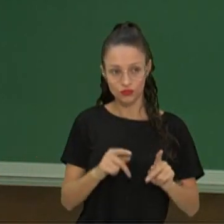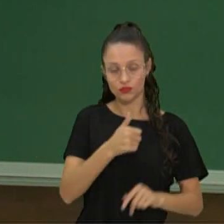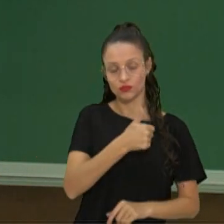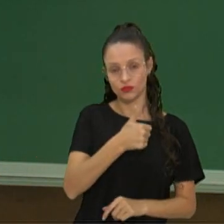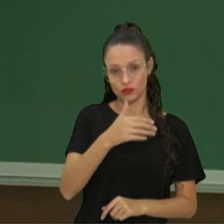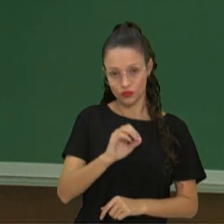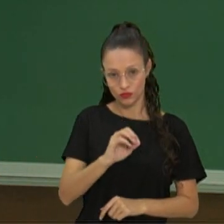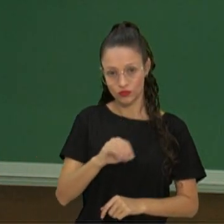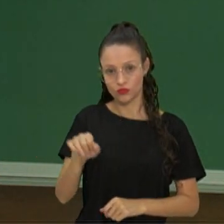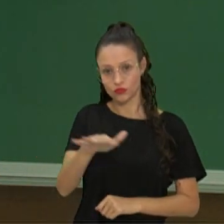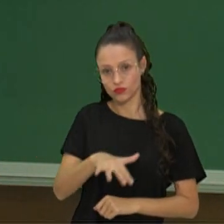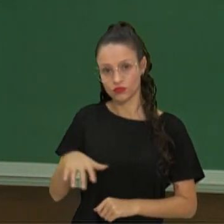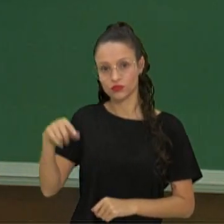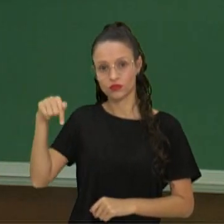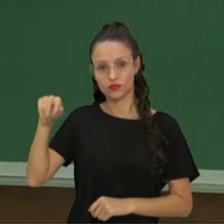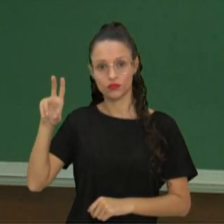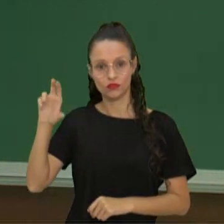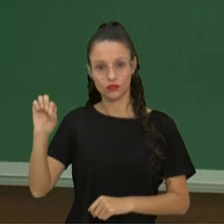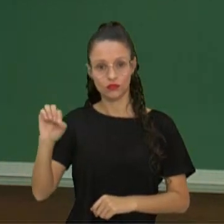área 750.